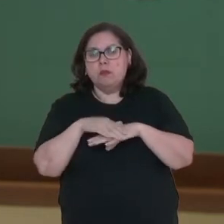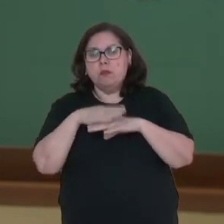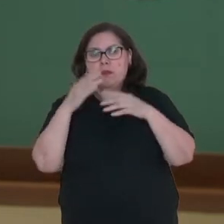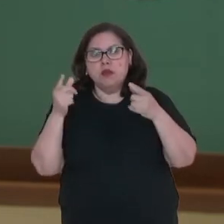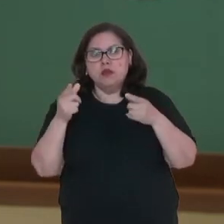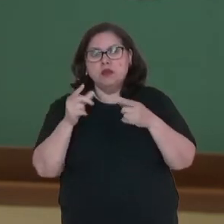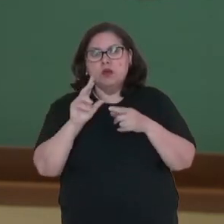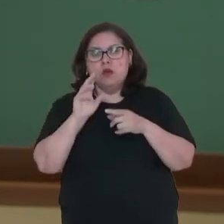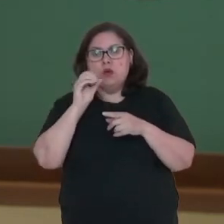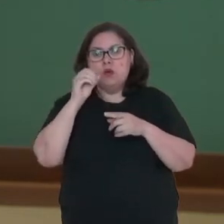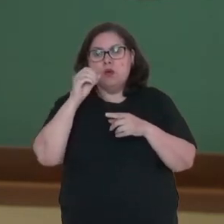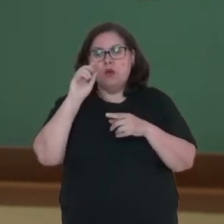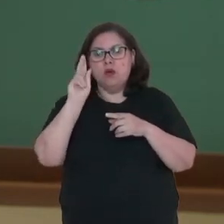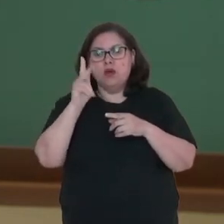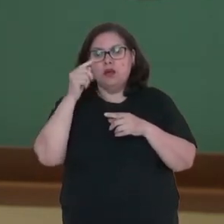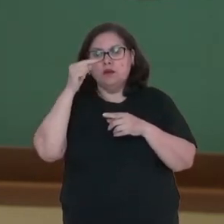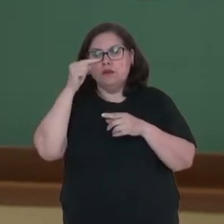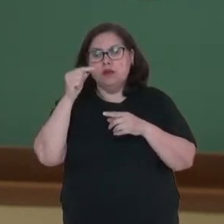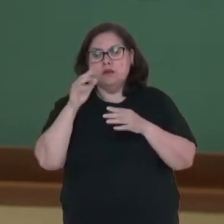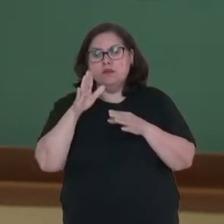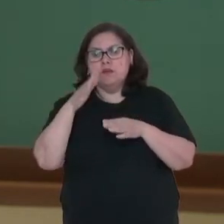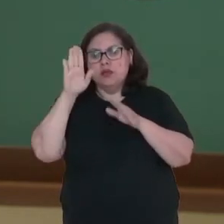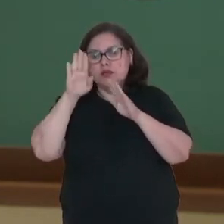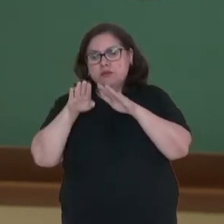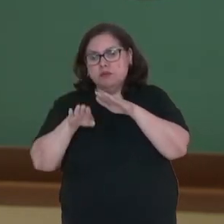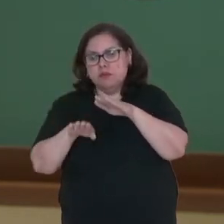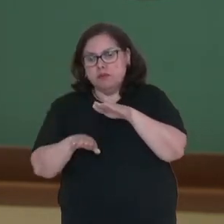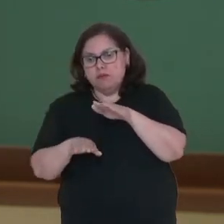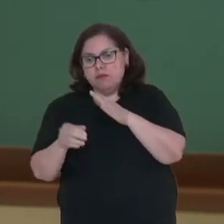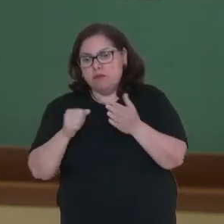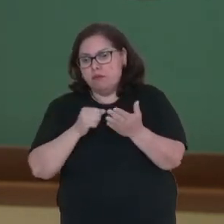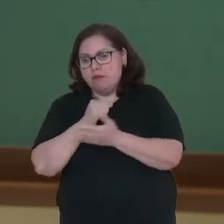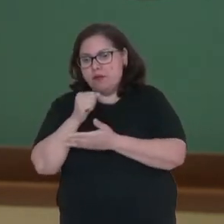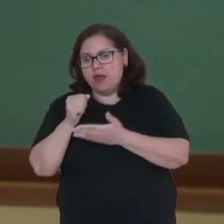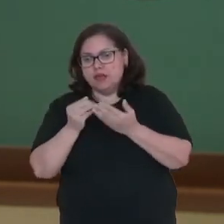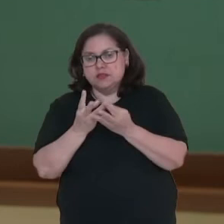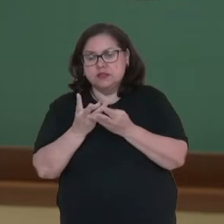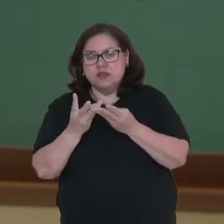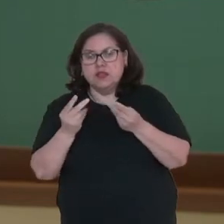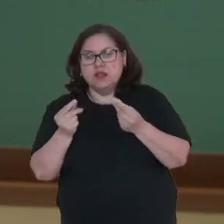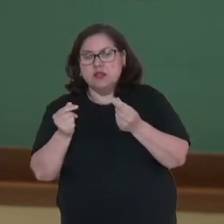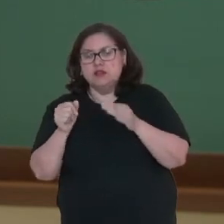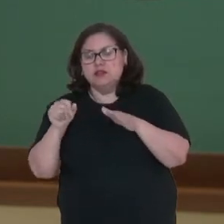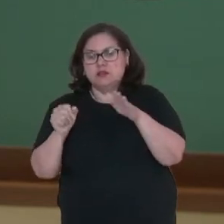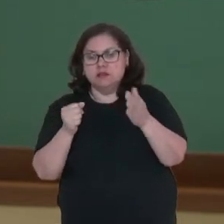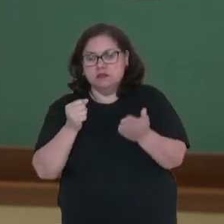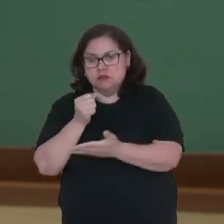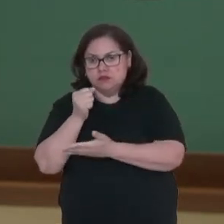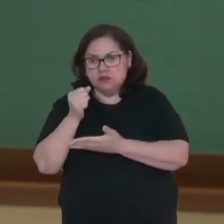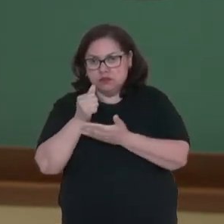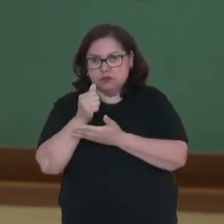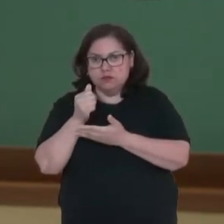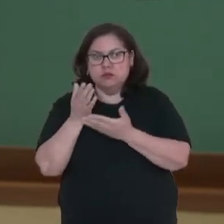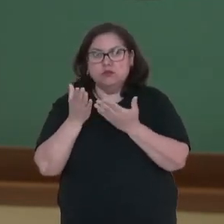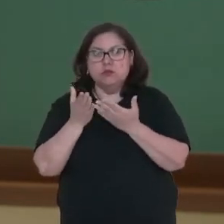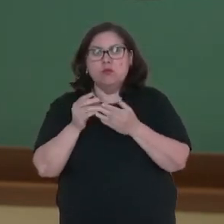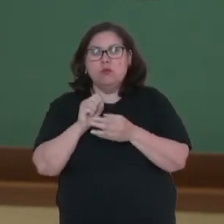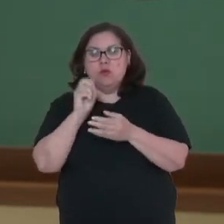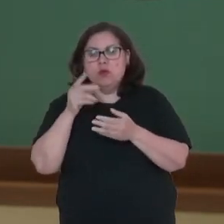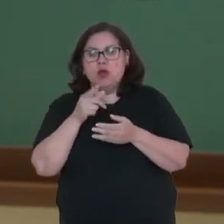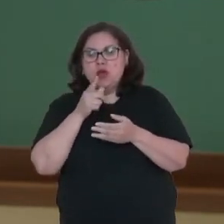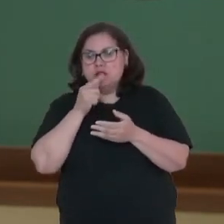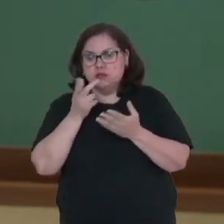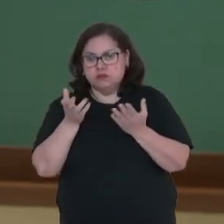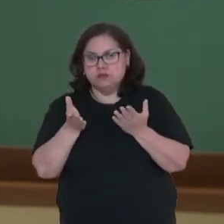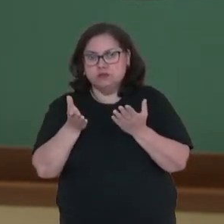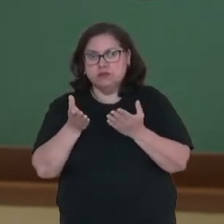concentração de OH-, mais básica, mais alcalina é a substância ou a